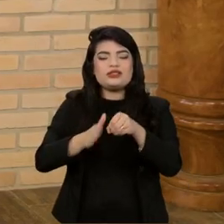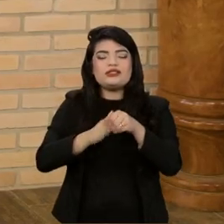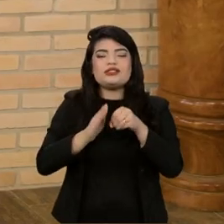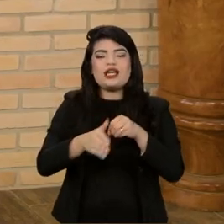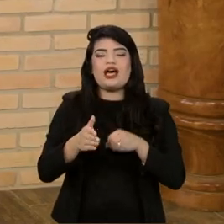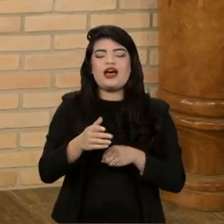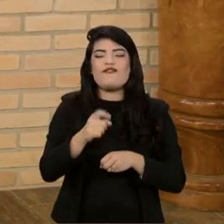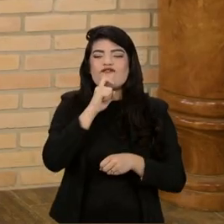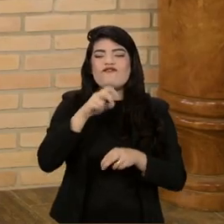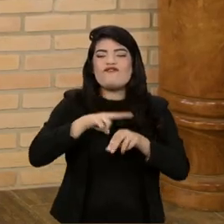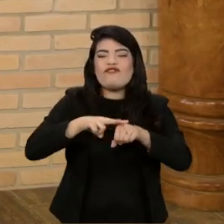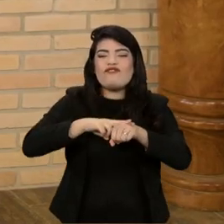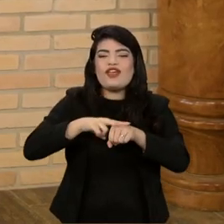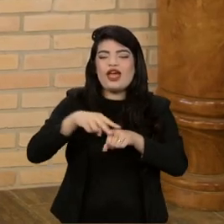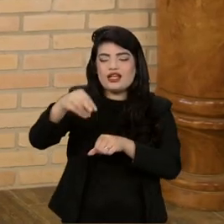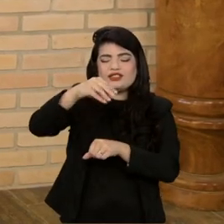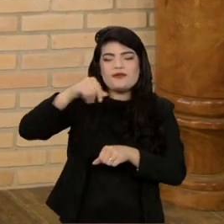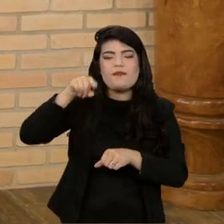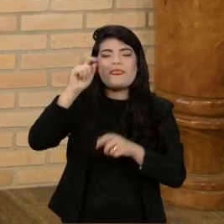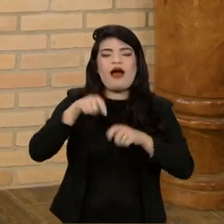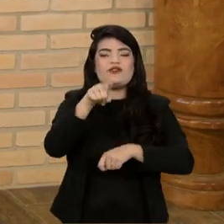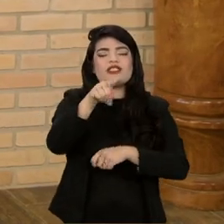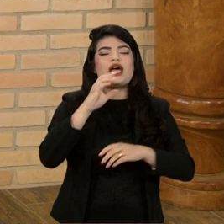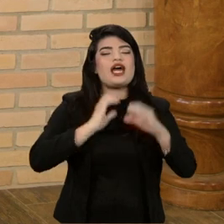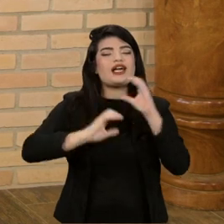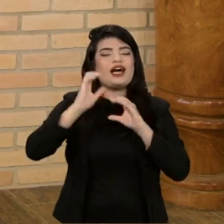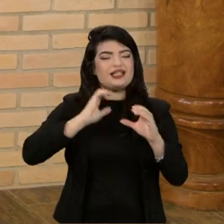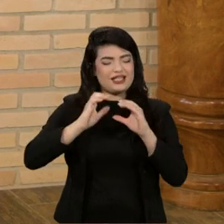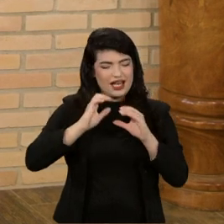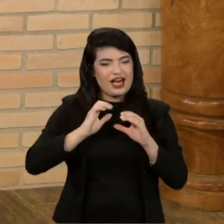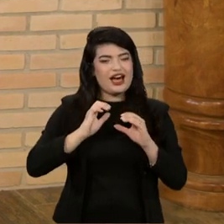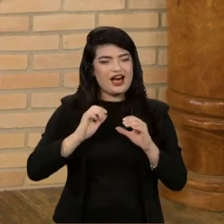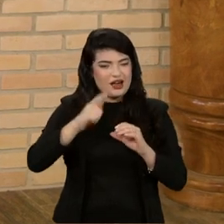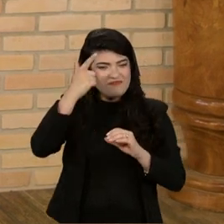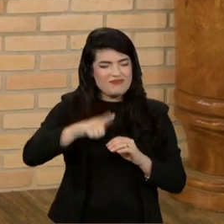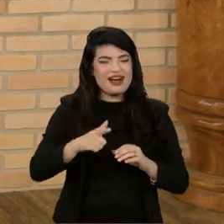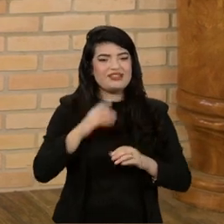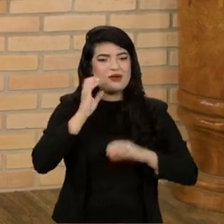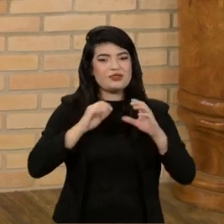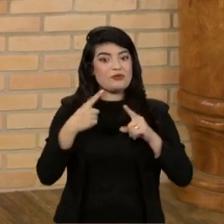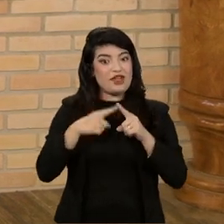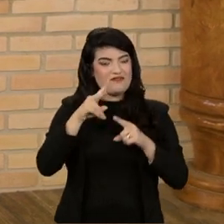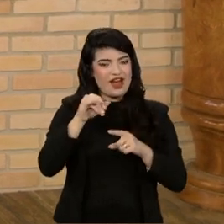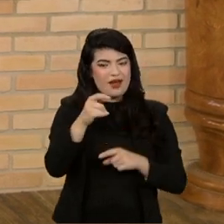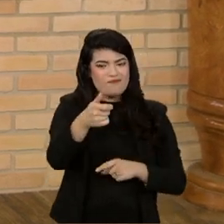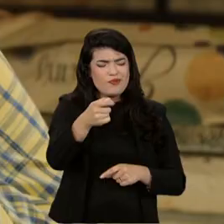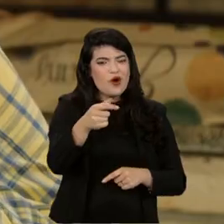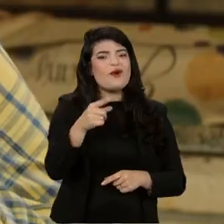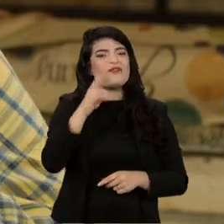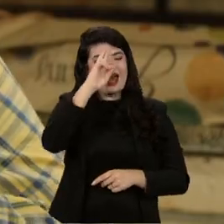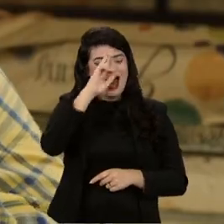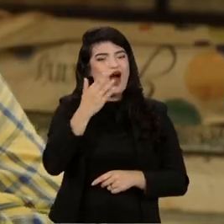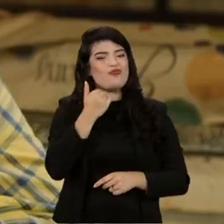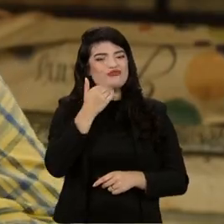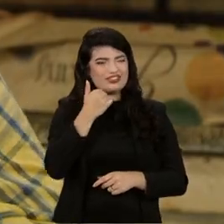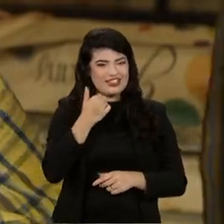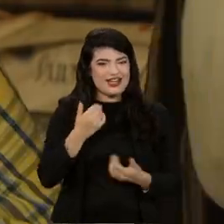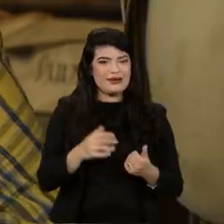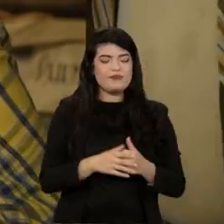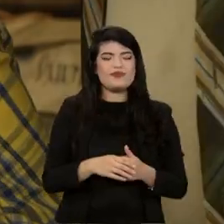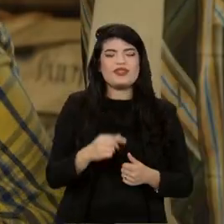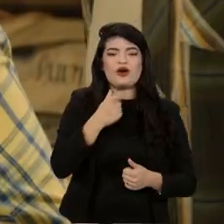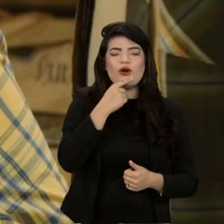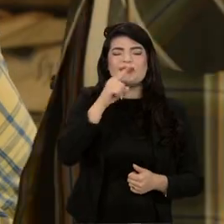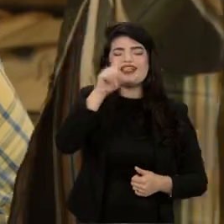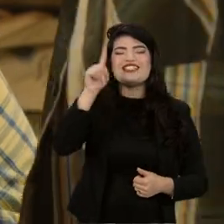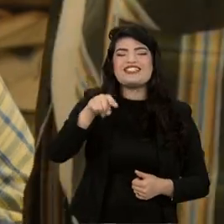pouco, é a questão de você cantar mais uma duas modas aqui, nós vamos almoçar. Como é que falava o Zé Leôncio?